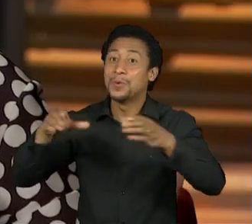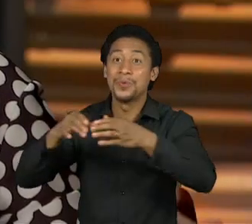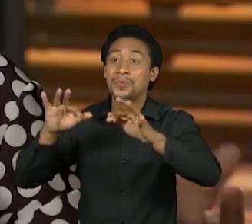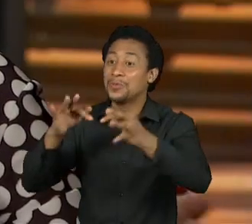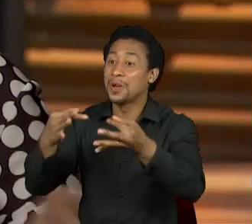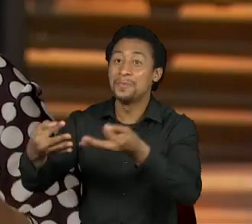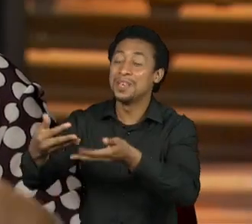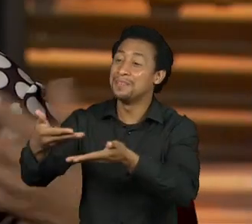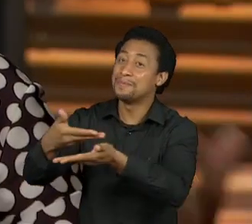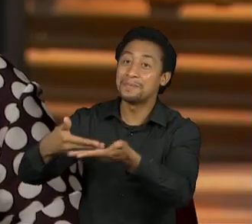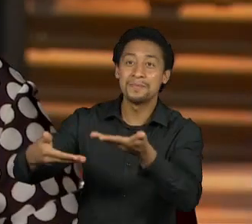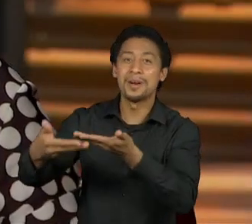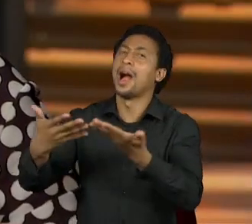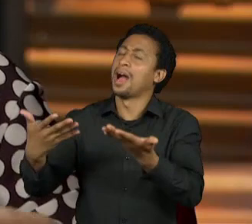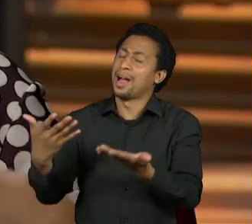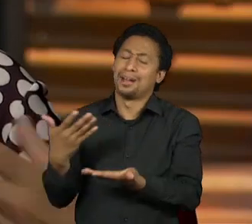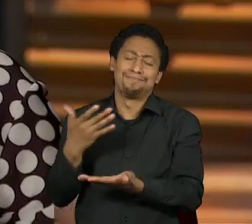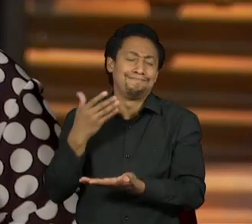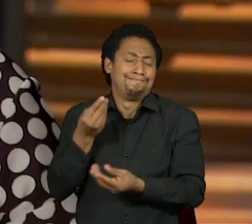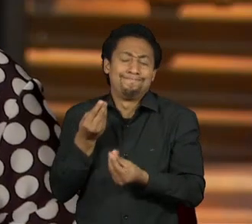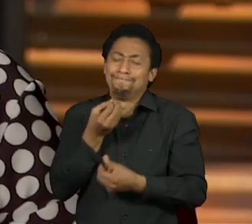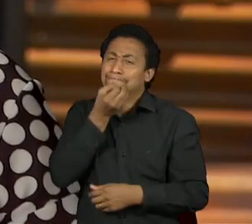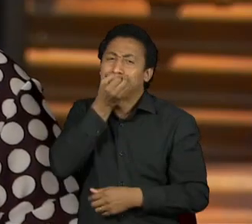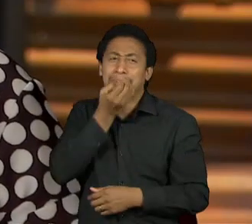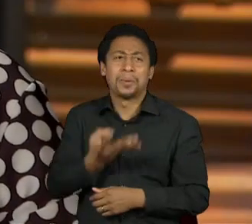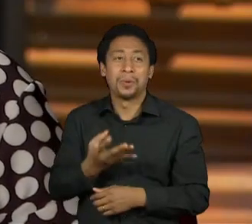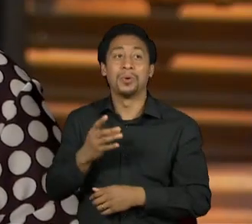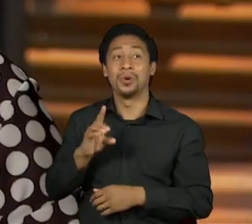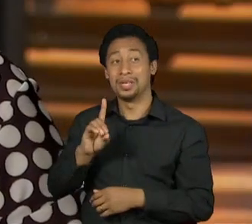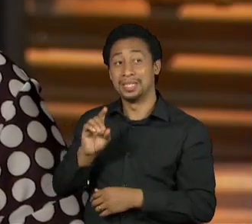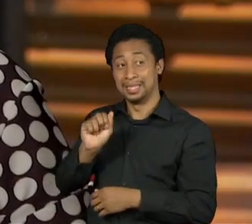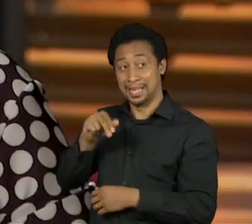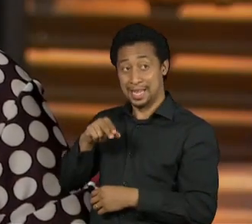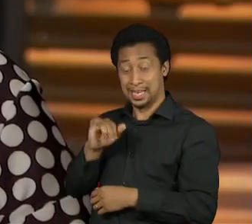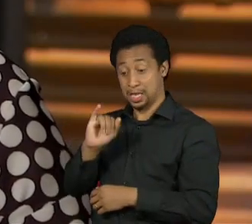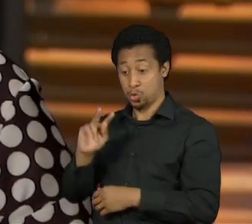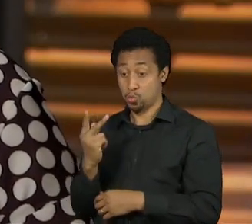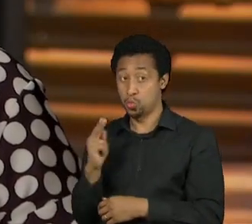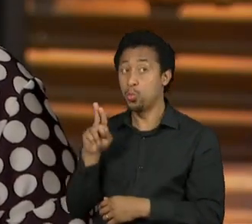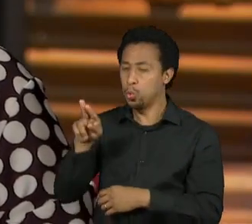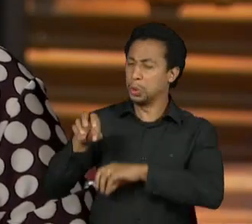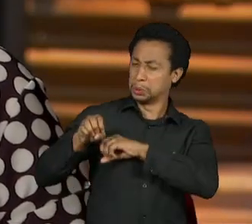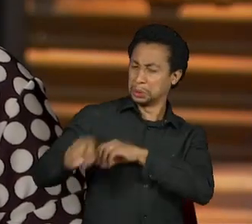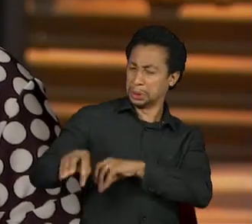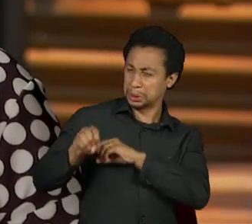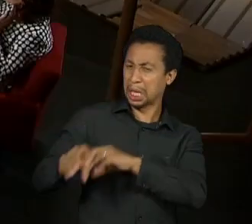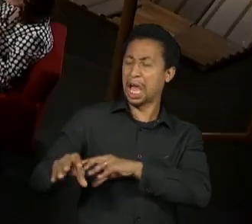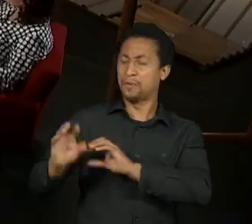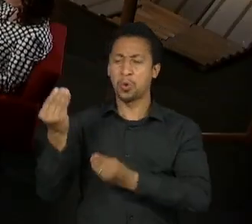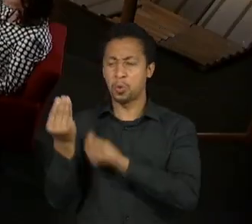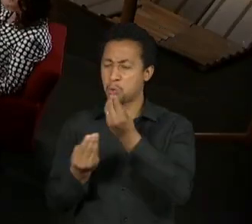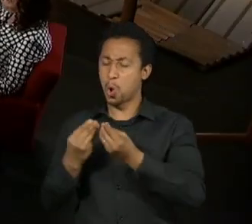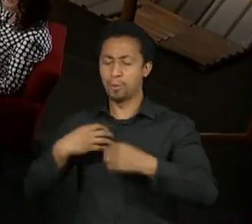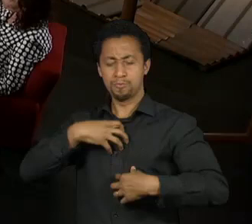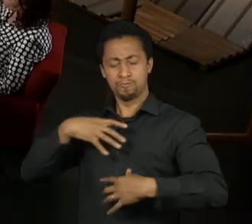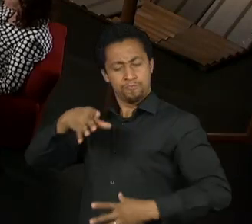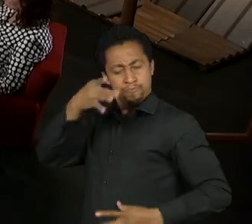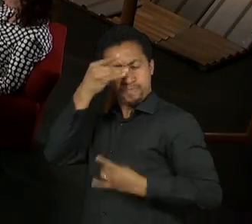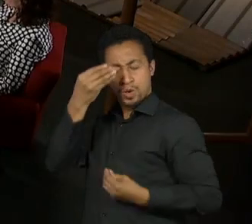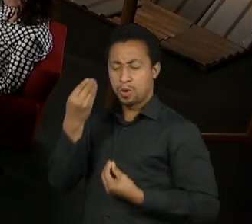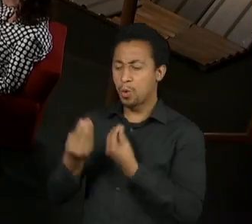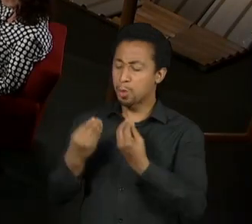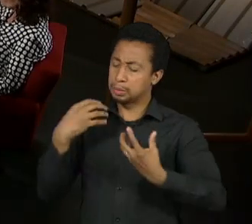delicioso gente aulas com Dani Rua era tudo coreografado dava um super trabalho não era era fácil não porque ela é impressionante